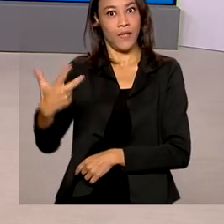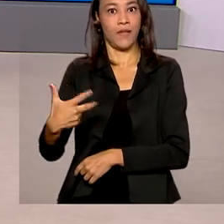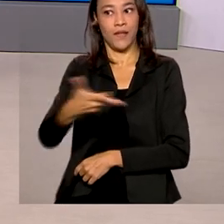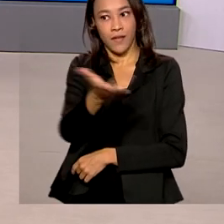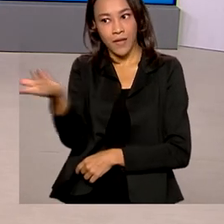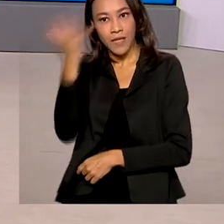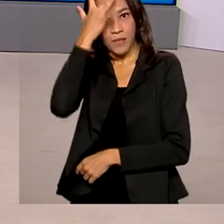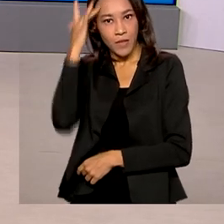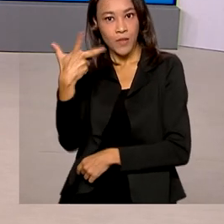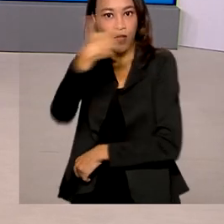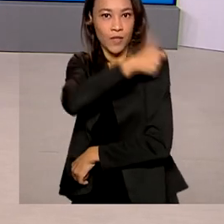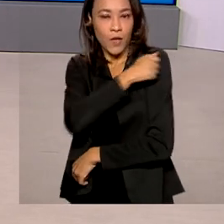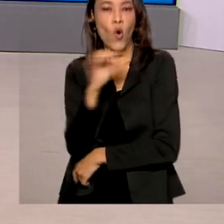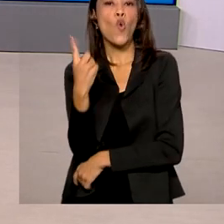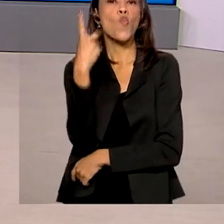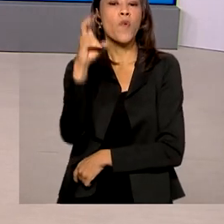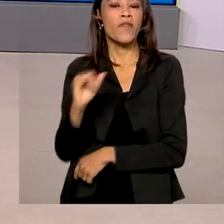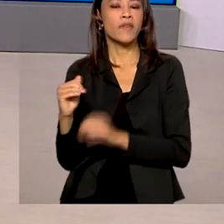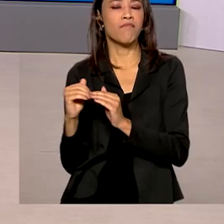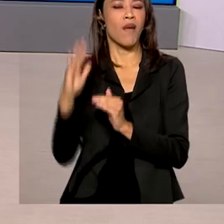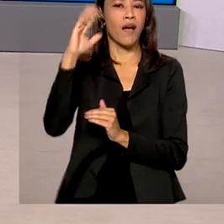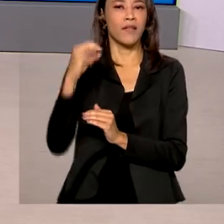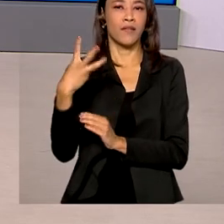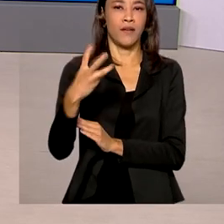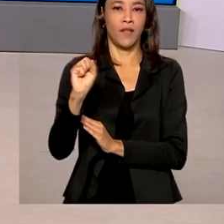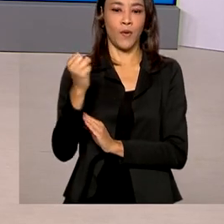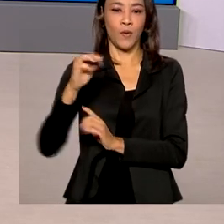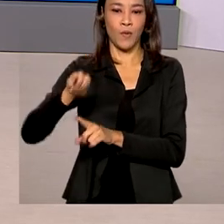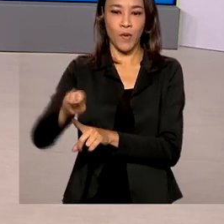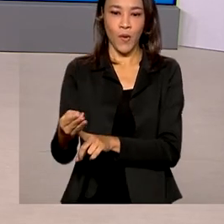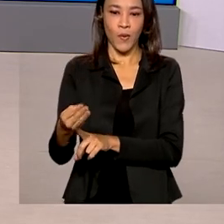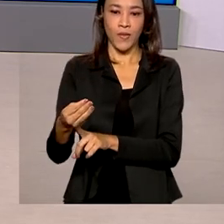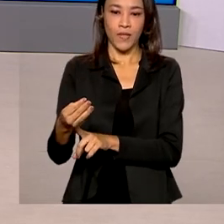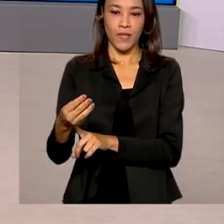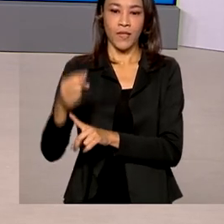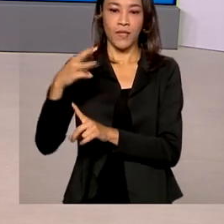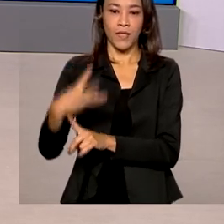vacina ou dose única ultrapassa aí 38.035.000.